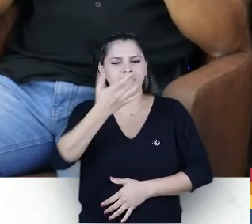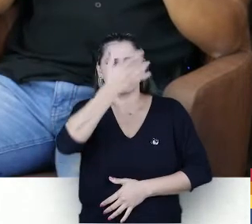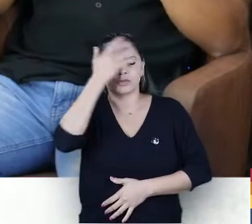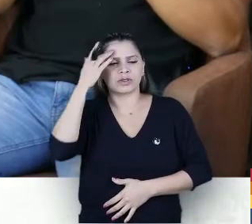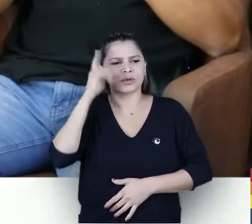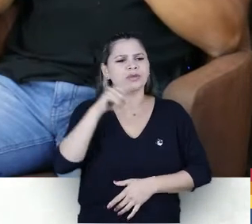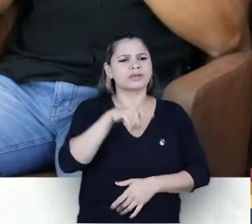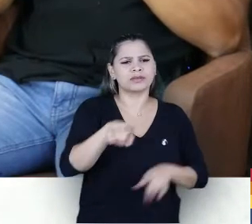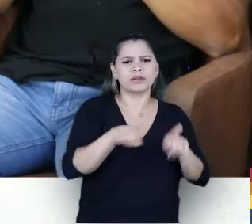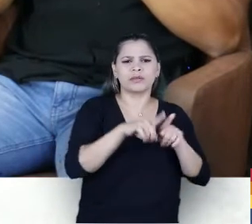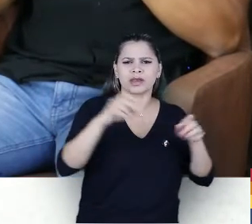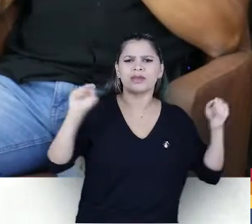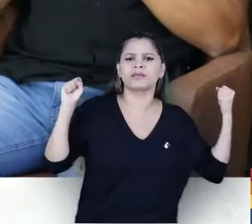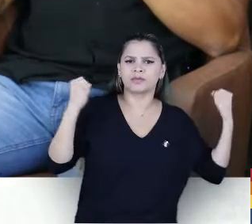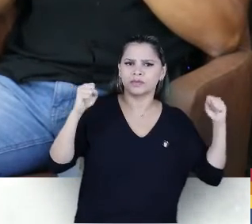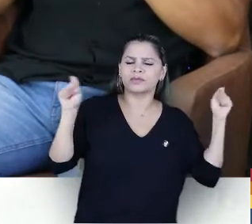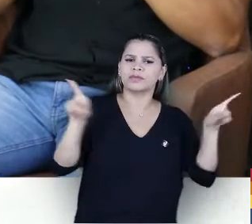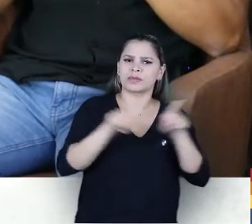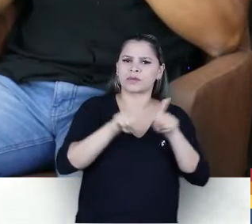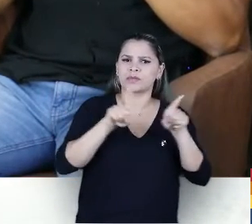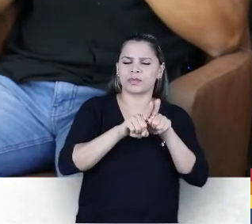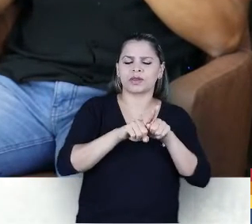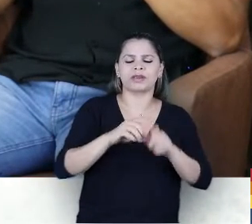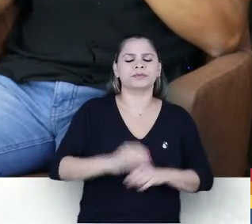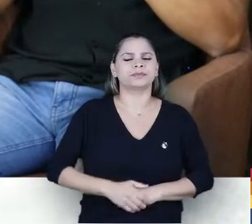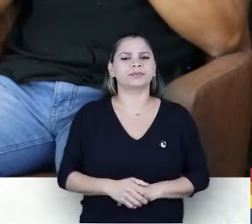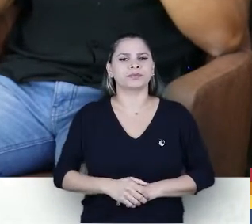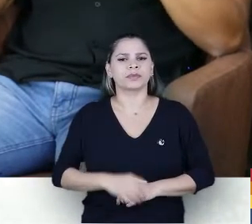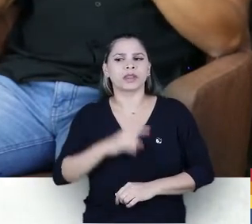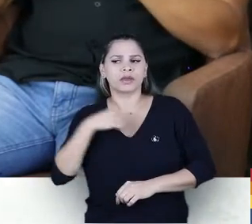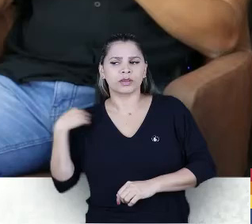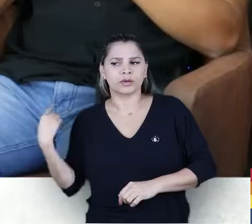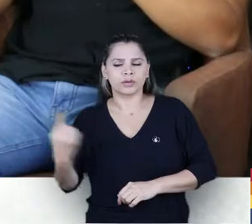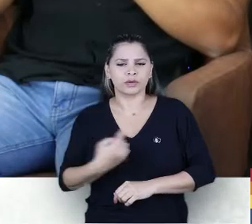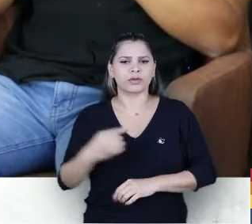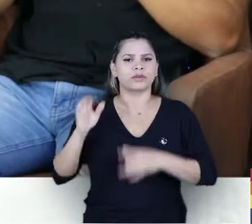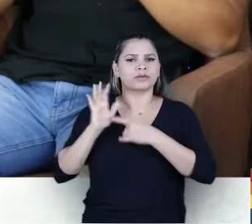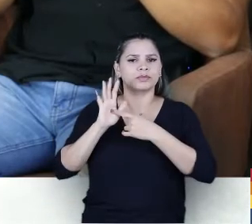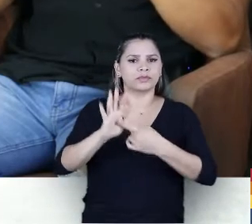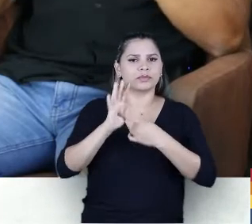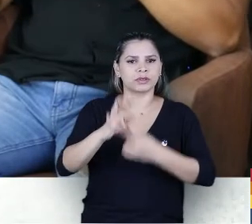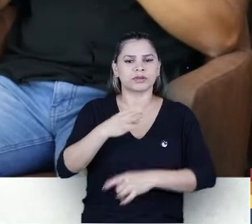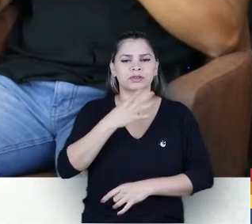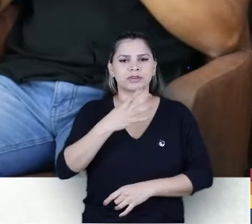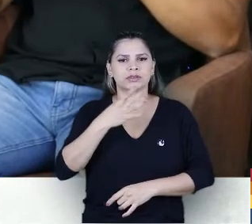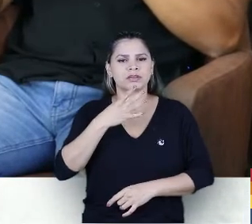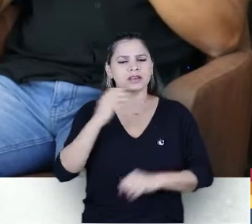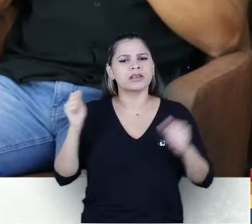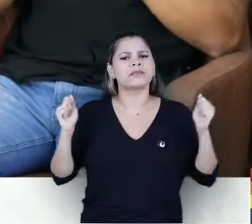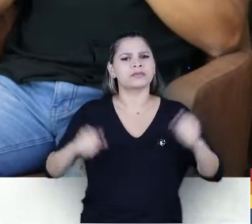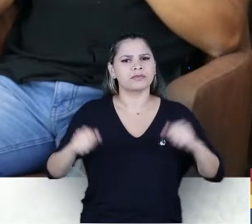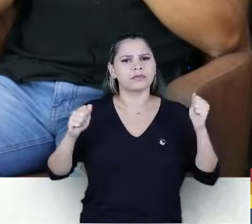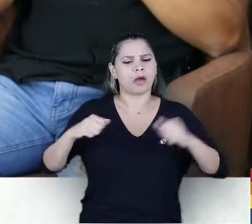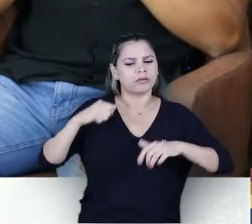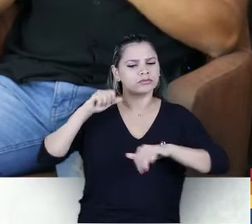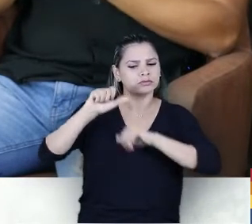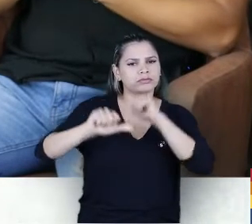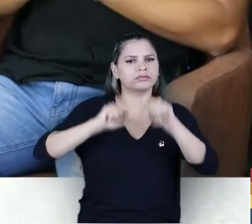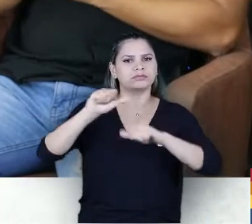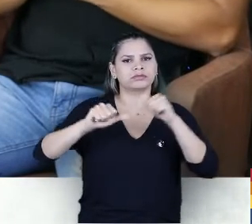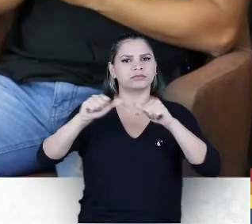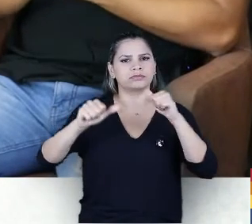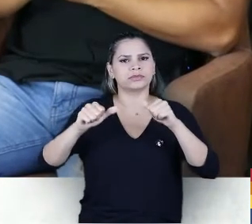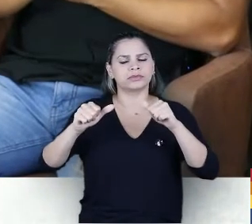com a biologia, você pode ajudar sim a levar a conscientização para as pessoas, com a educação física também. Então a